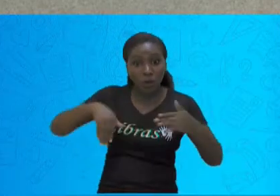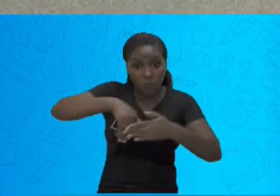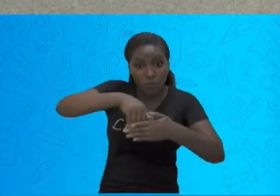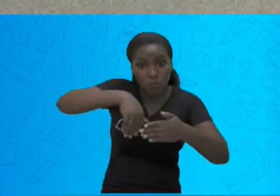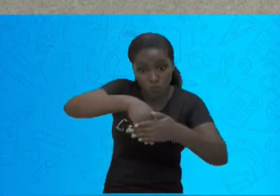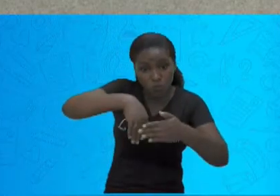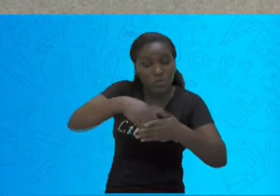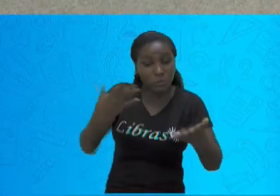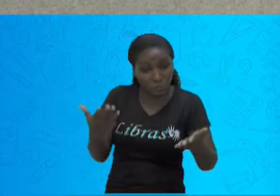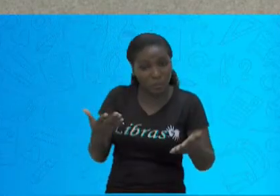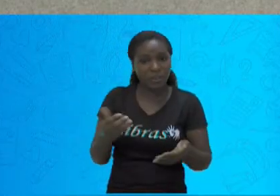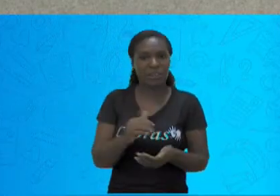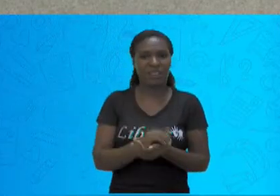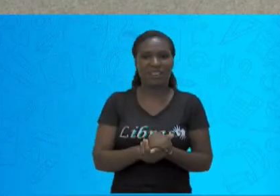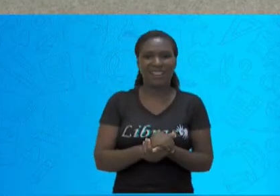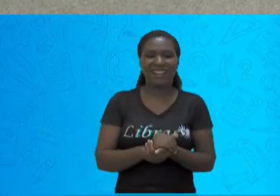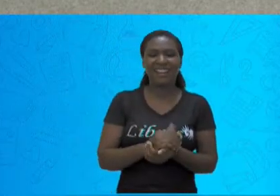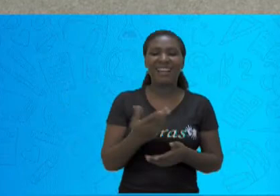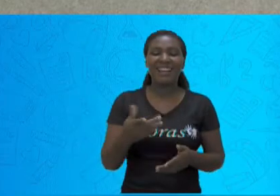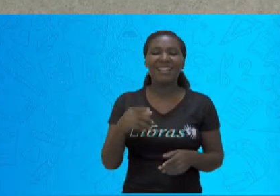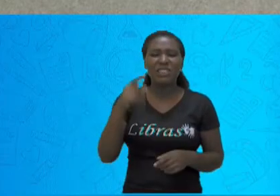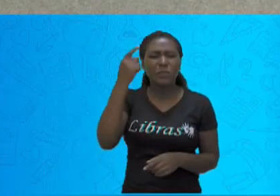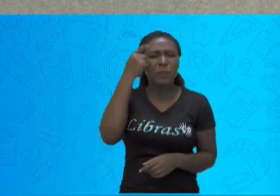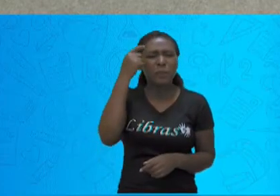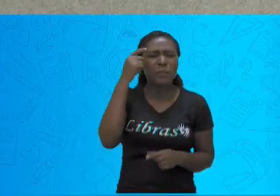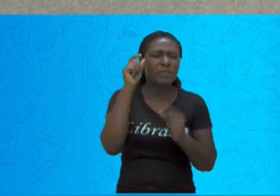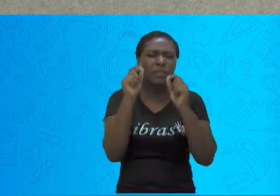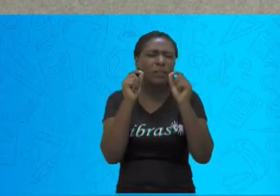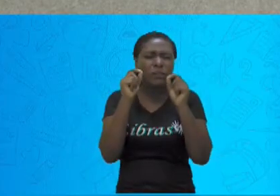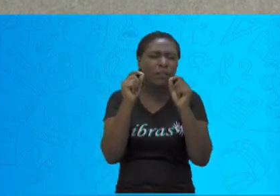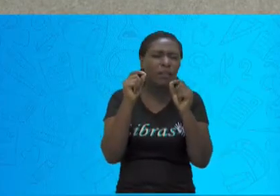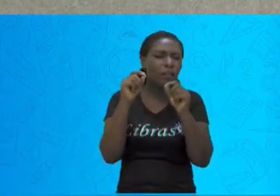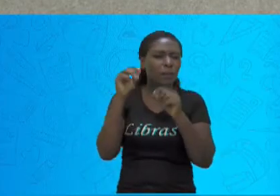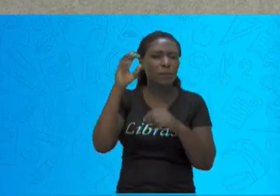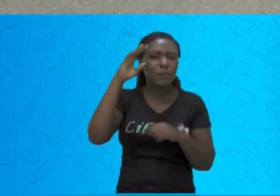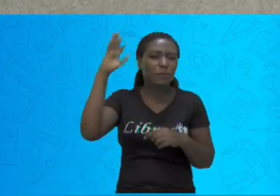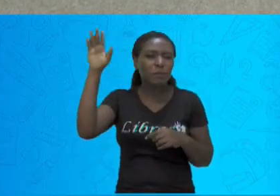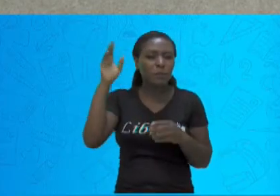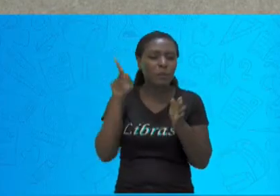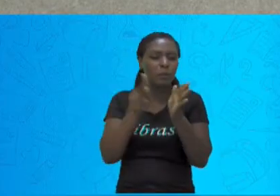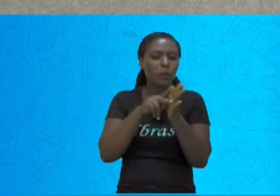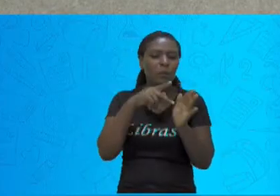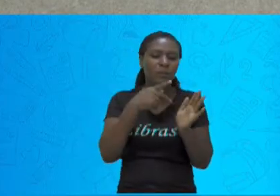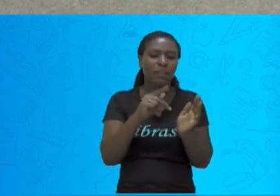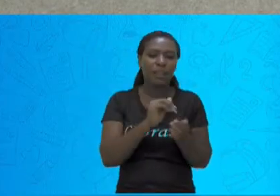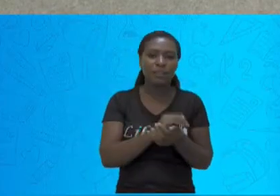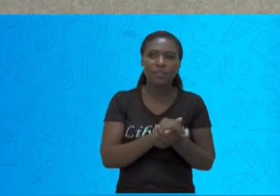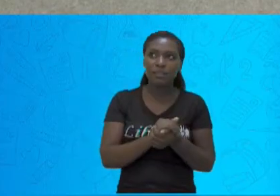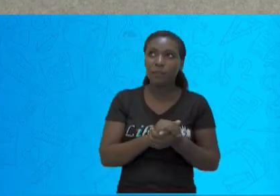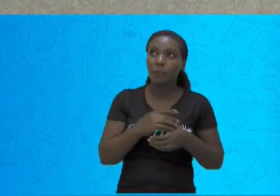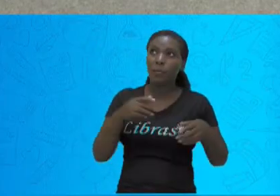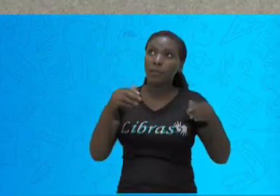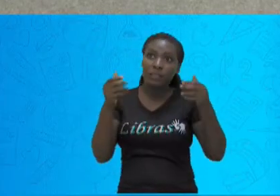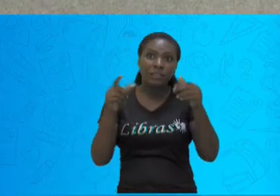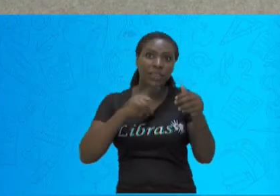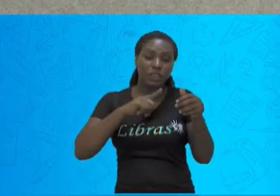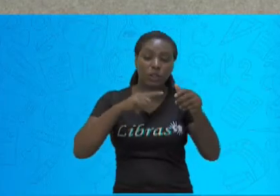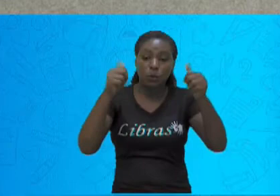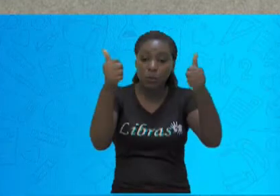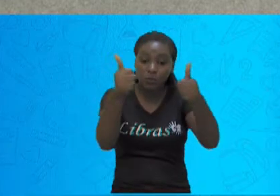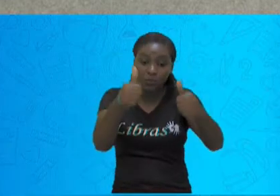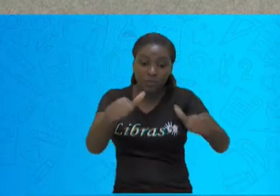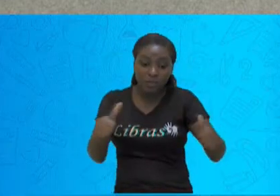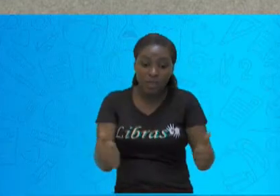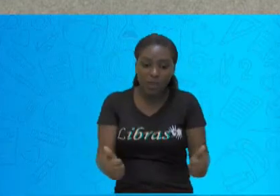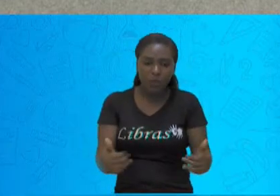deuses e sobem ao céu e se transformam em sol e também na lua. Bem